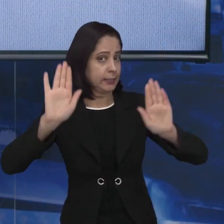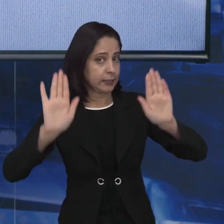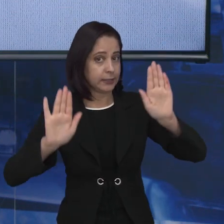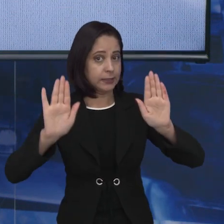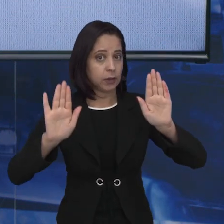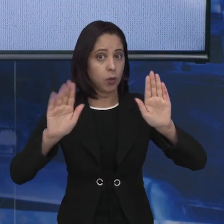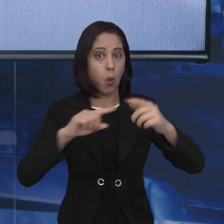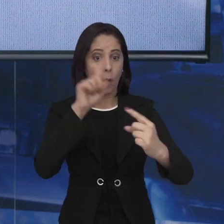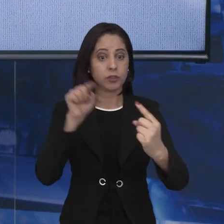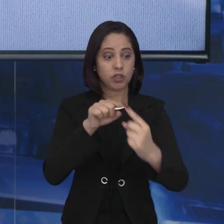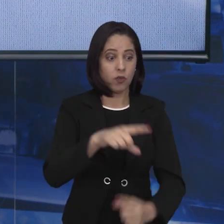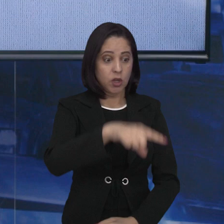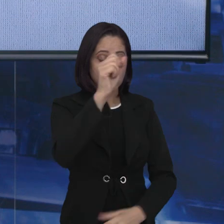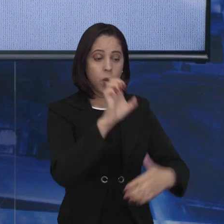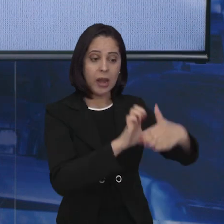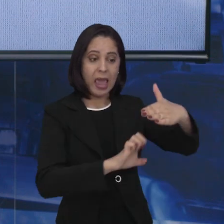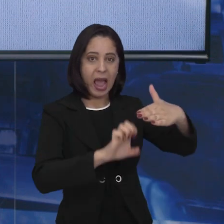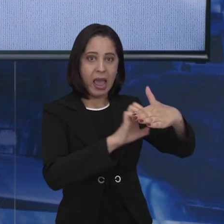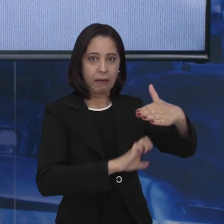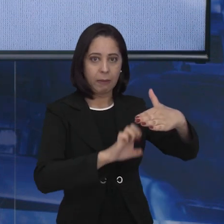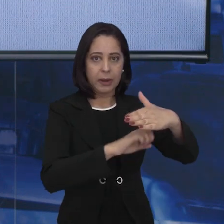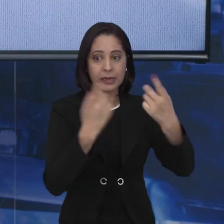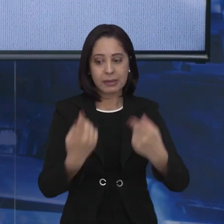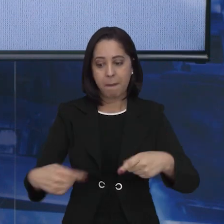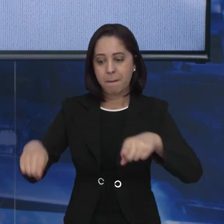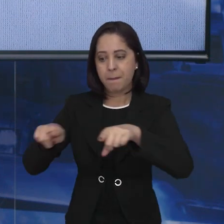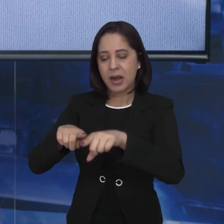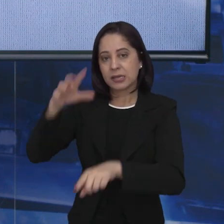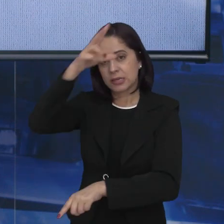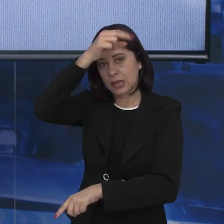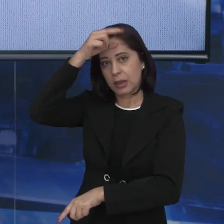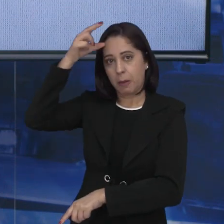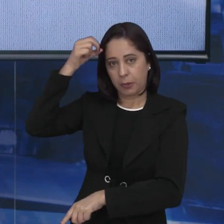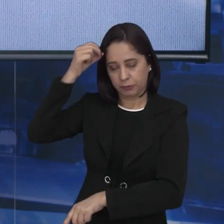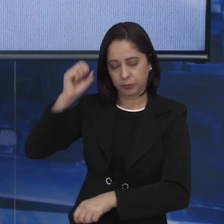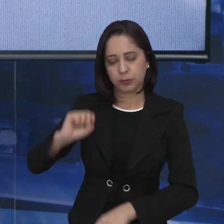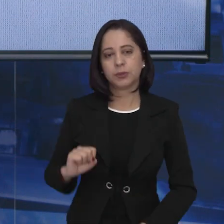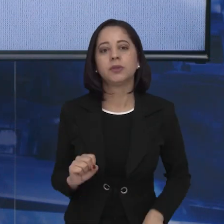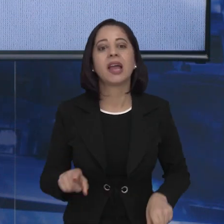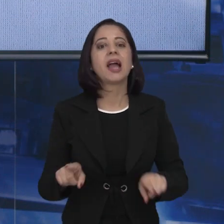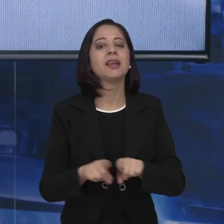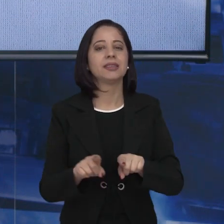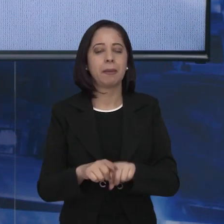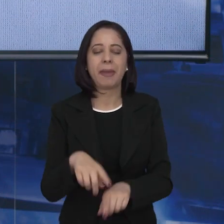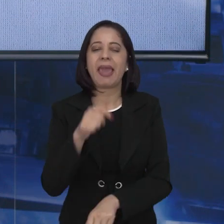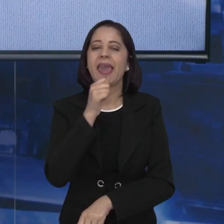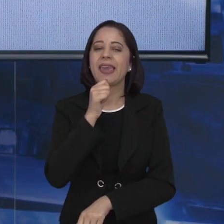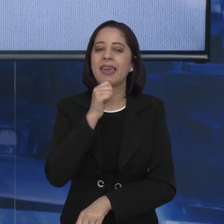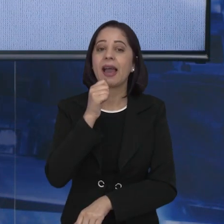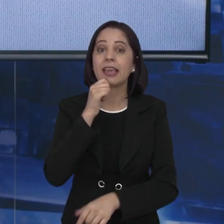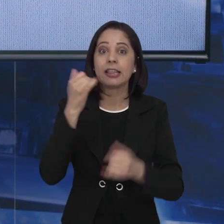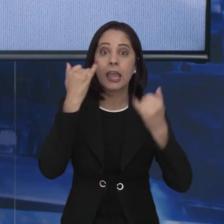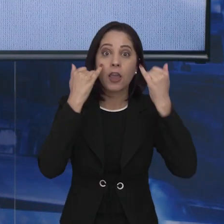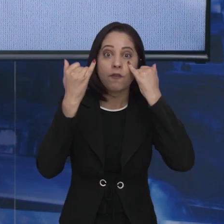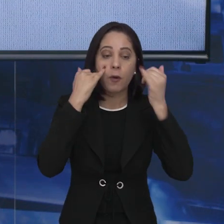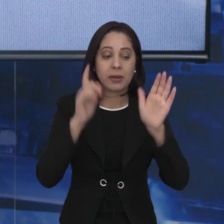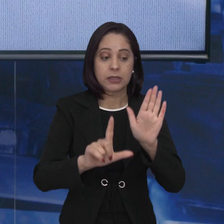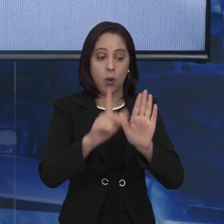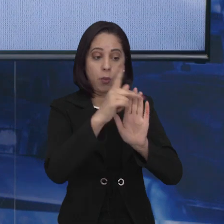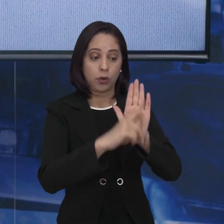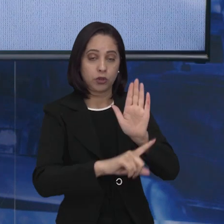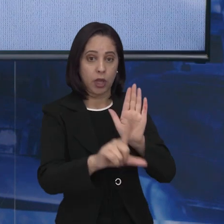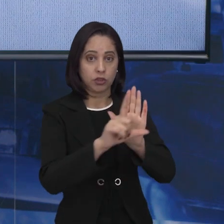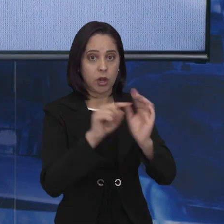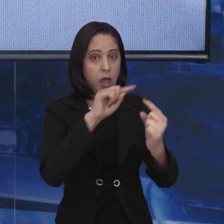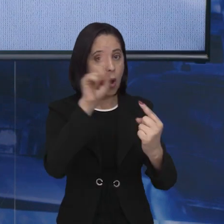processo para realizar a escolha da empresa que vai prestar um serviço ao poder público. Tem ainda as informações de um